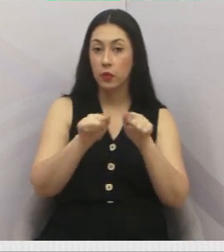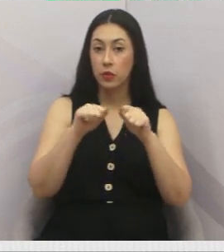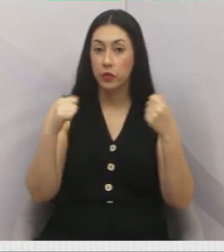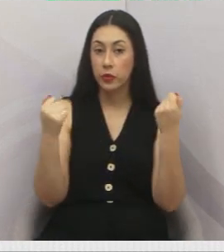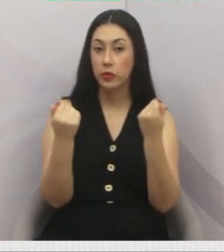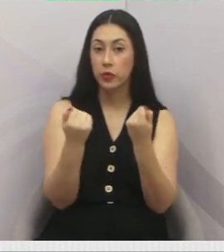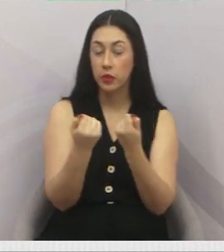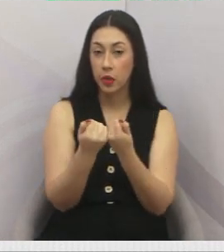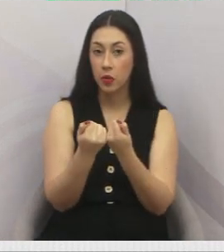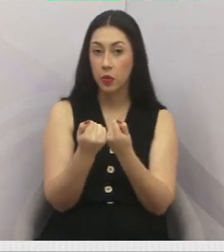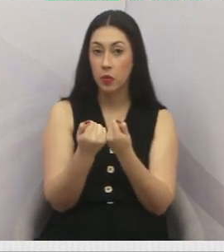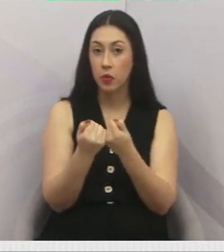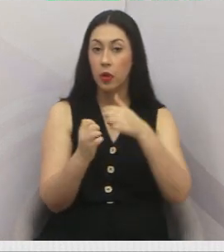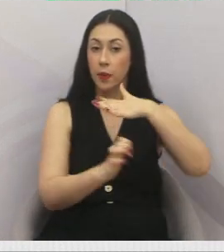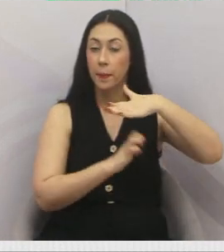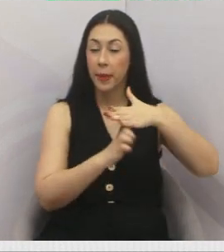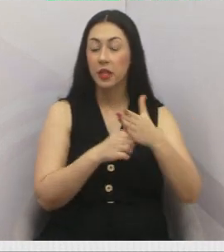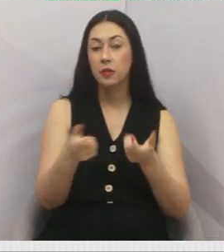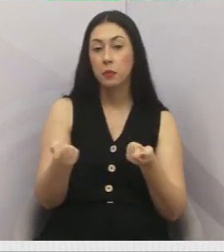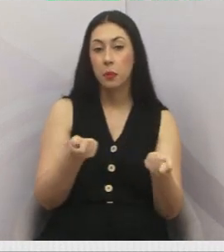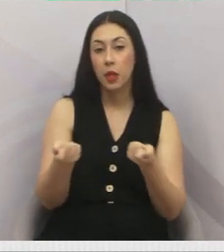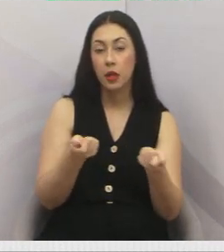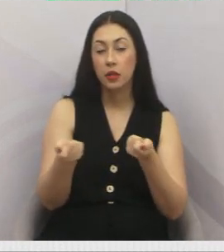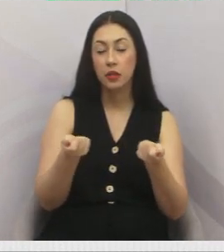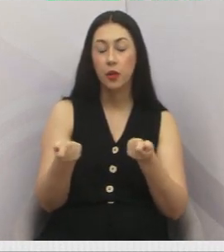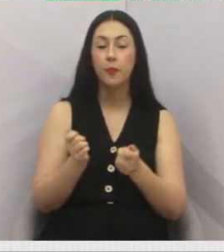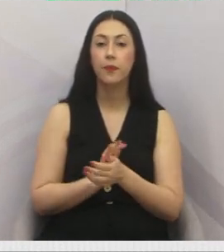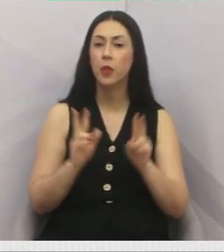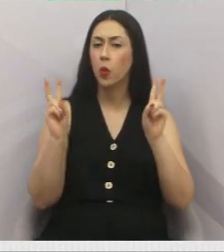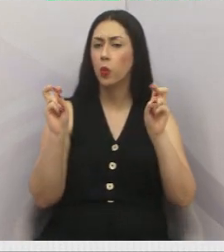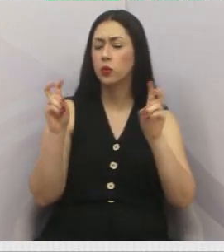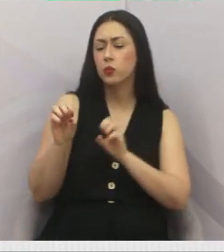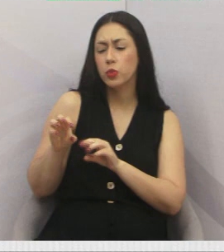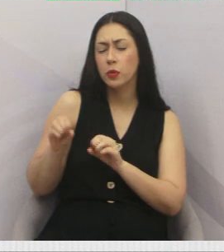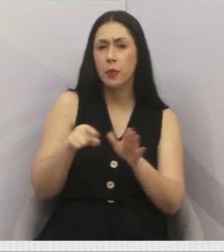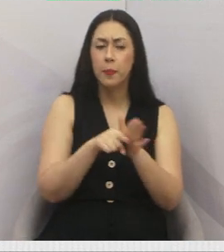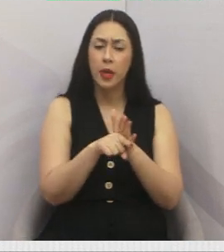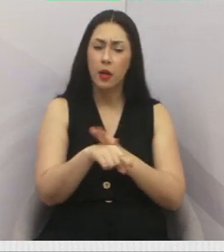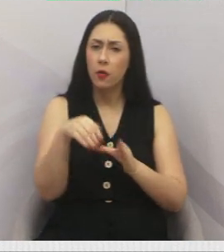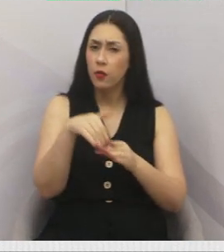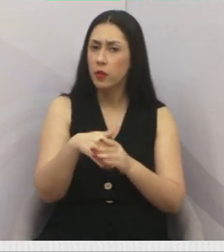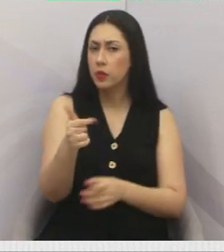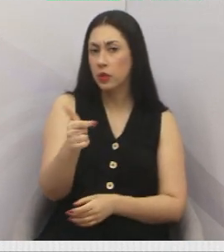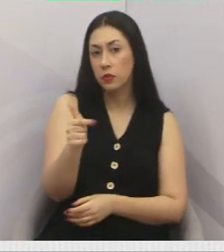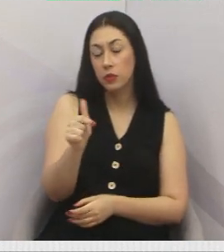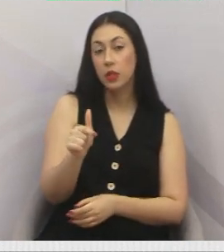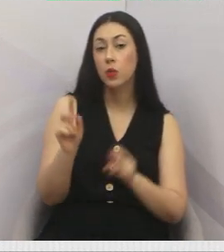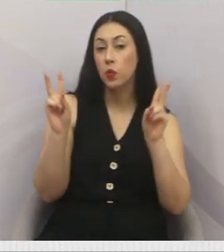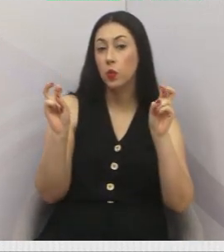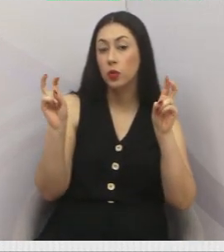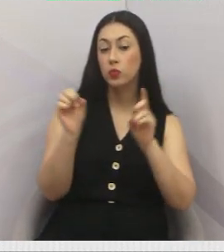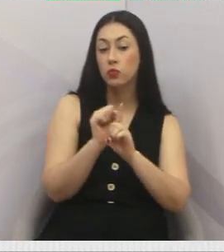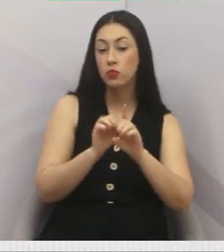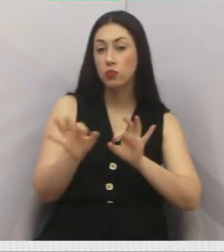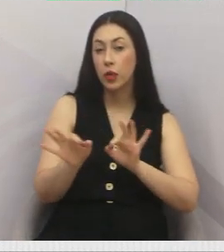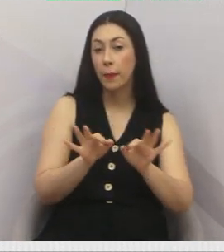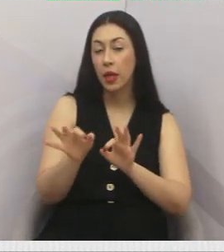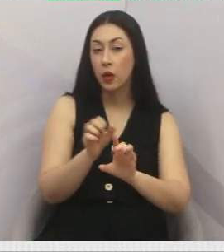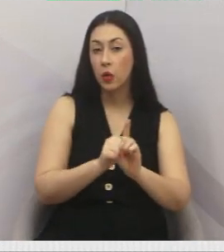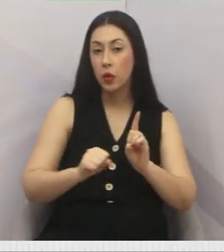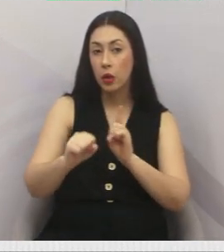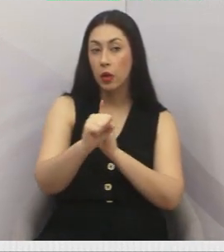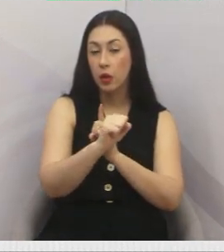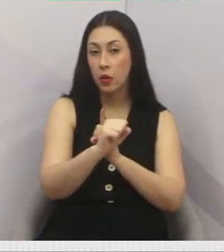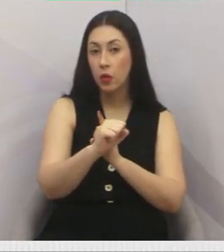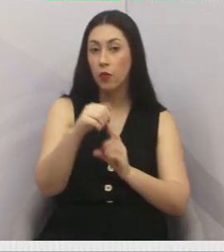Associação das Empresas de Mineração. Segmento entidades acadêmicas, voto em branco. Segmento organização da sociedade